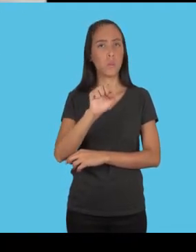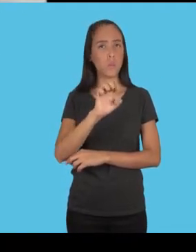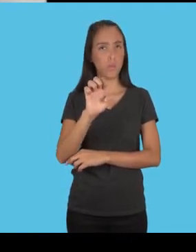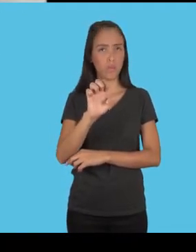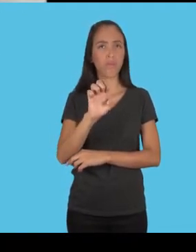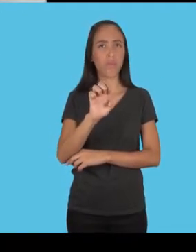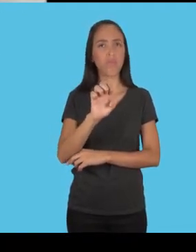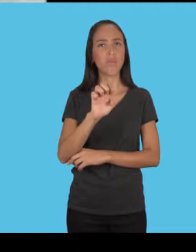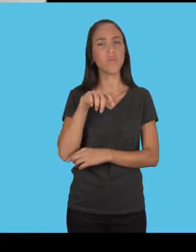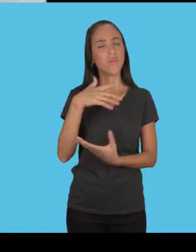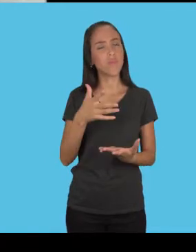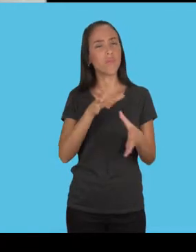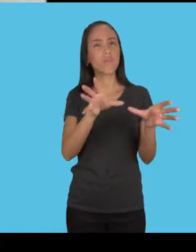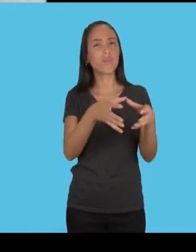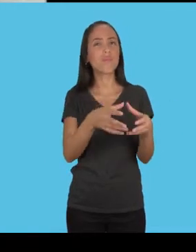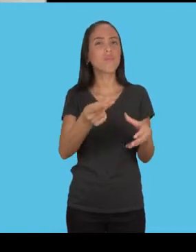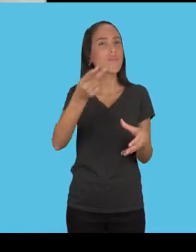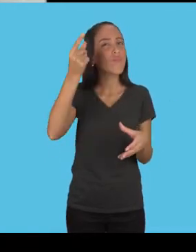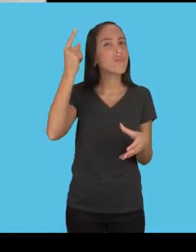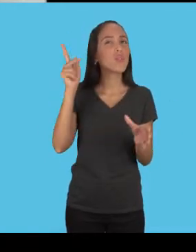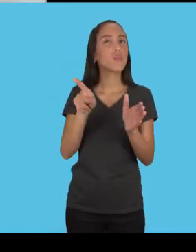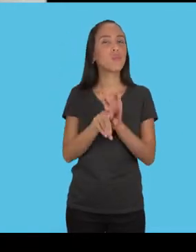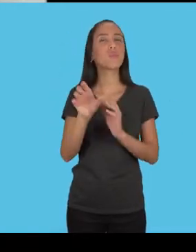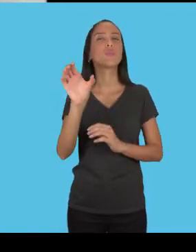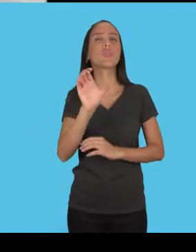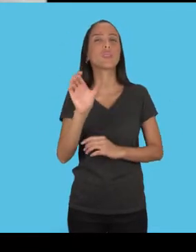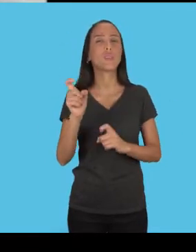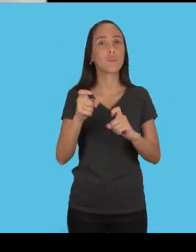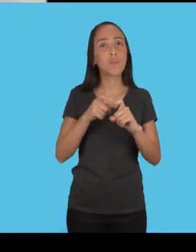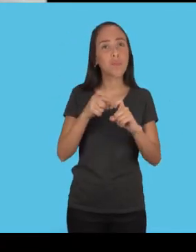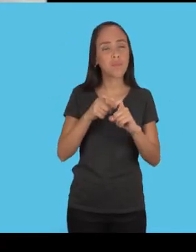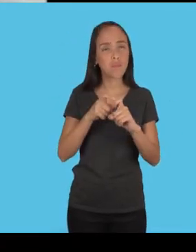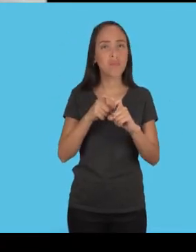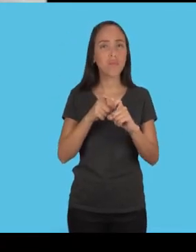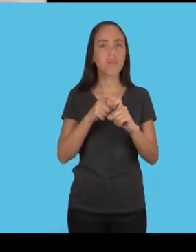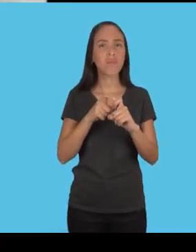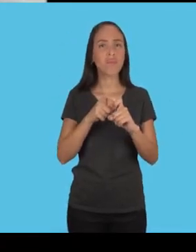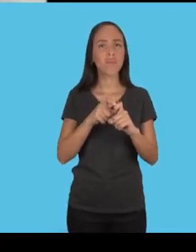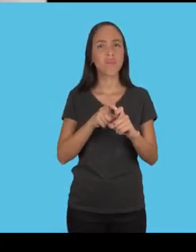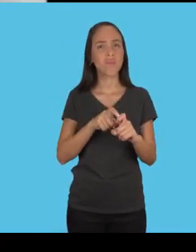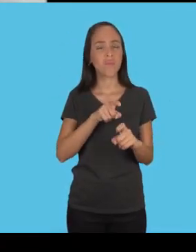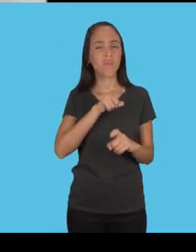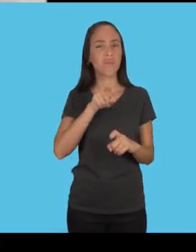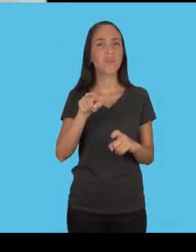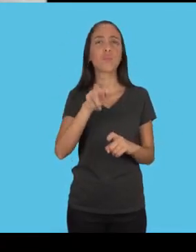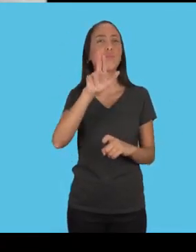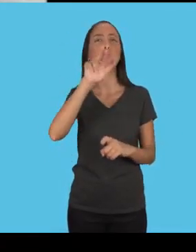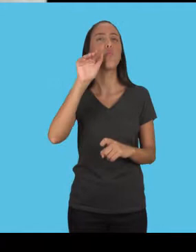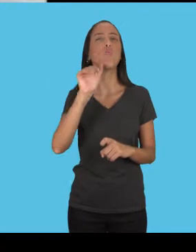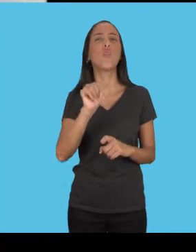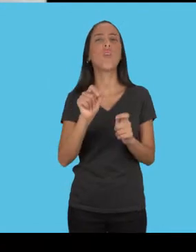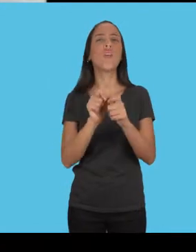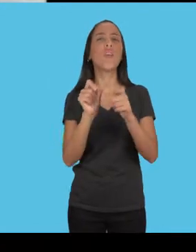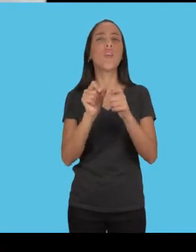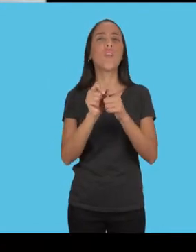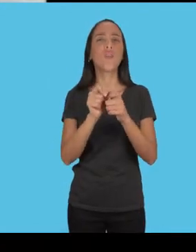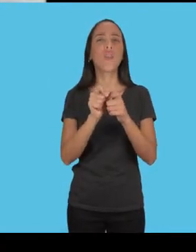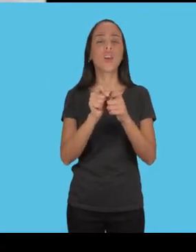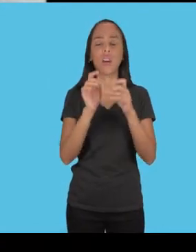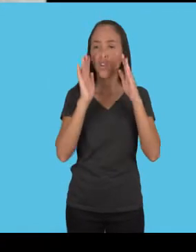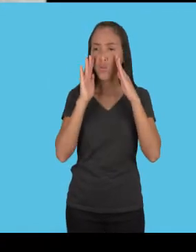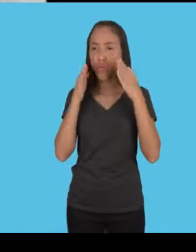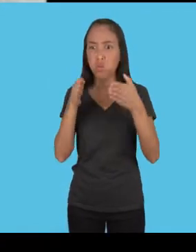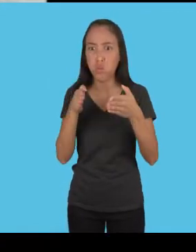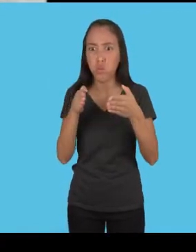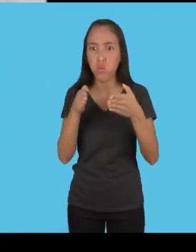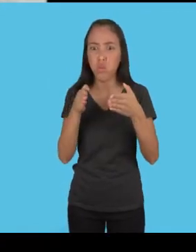vanguarda da ciência na medicina, ele jamais nos desviou a atenção